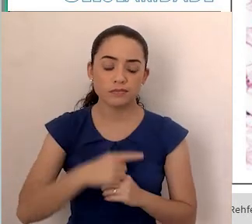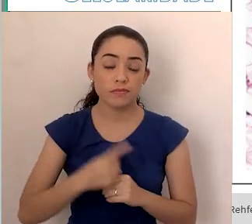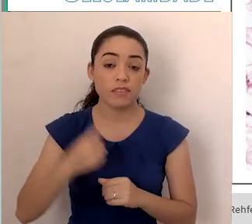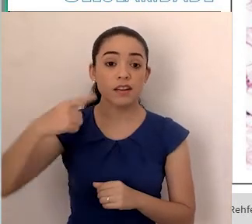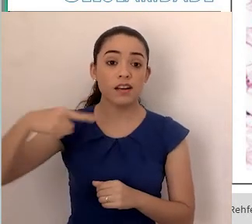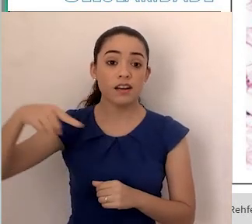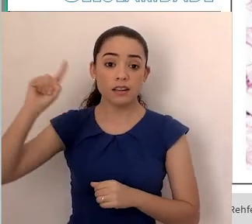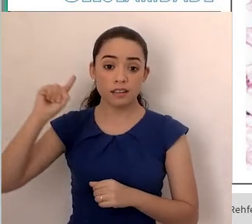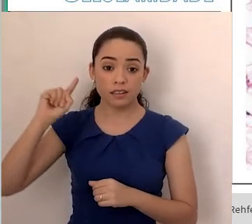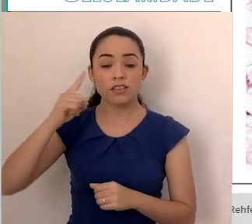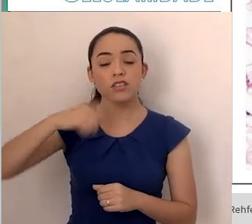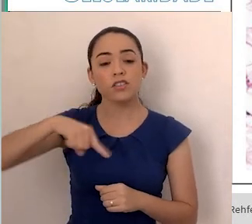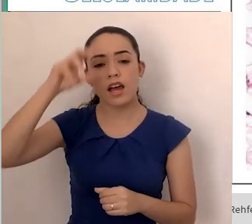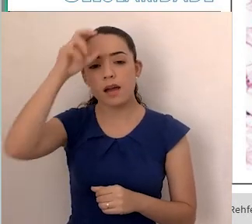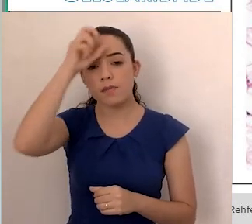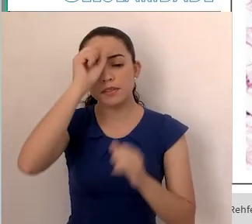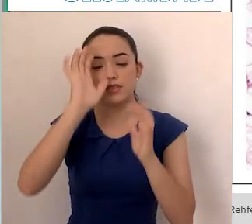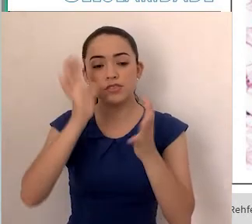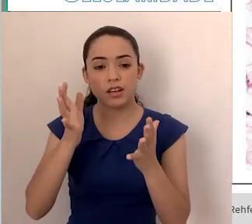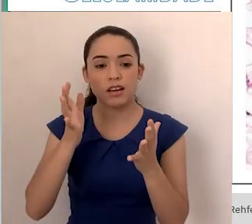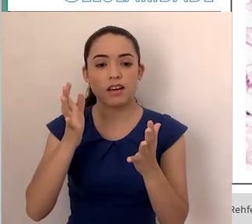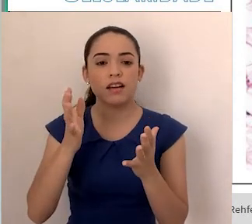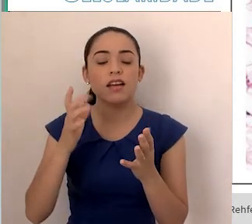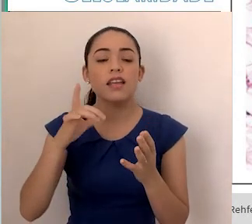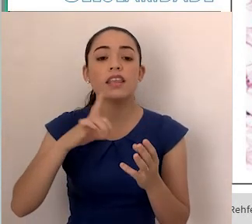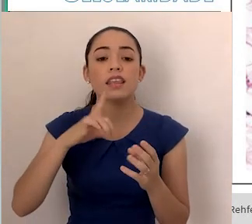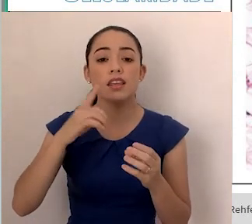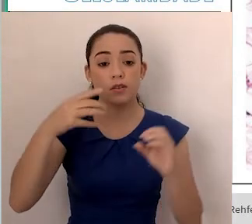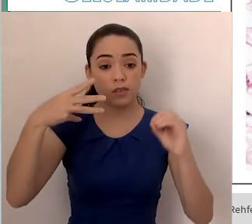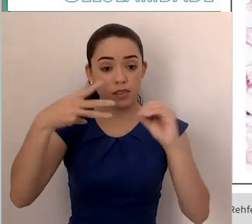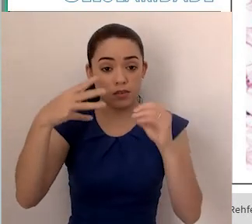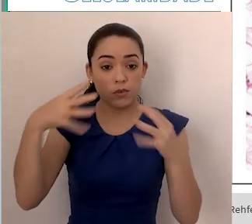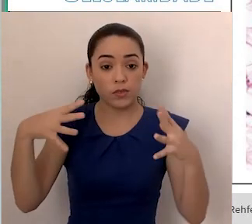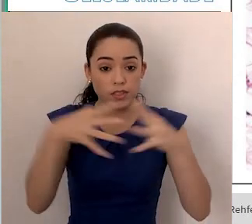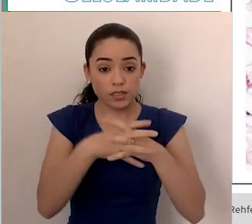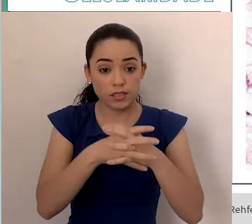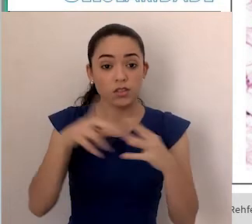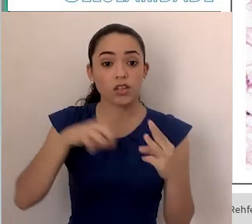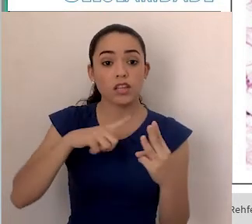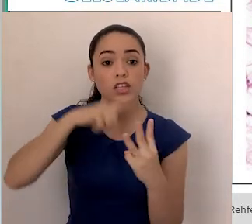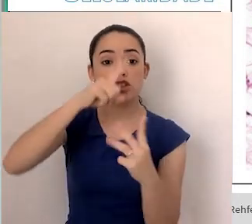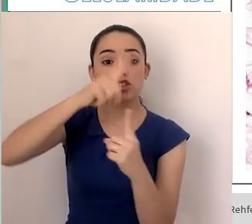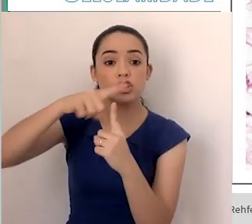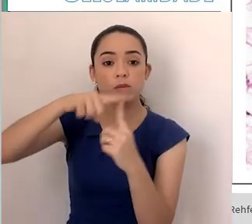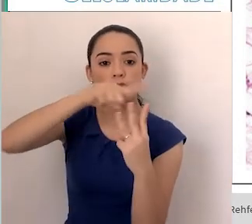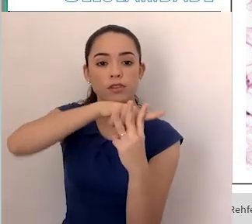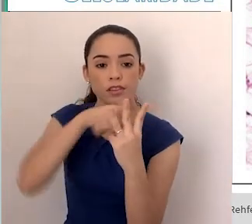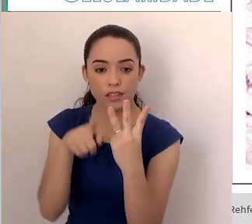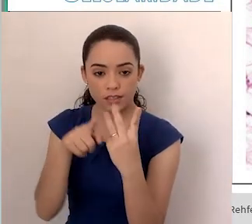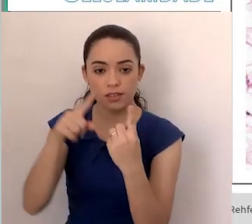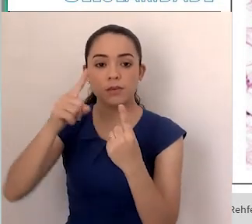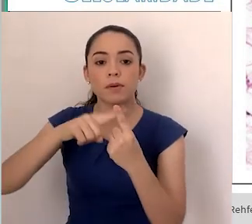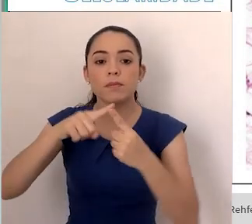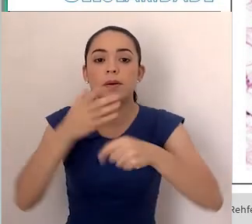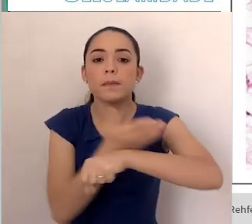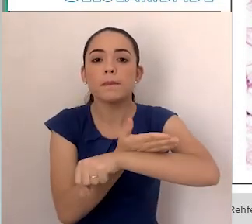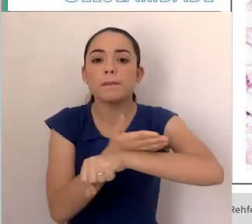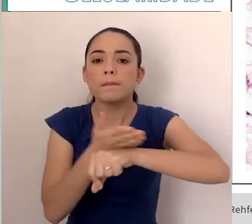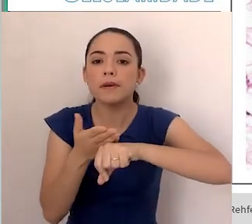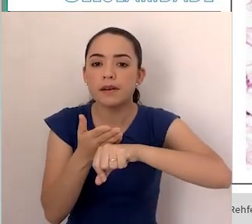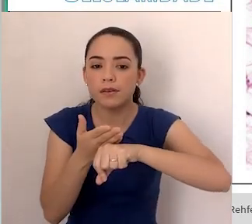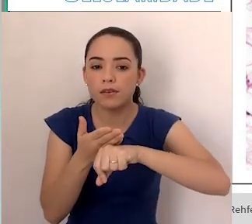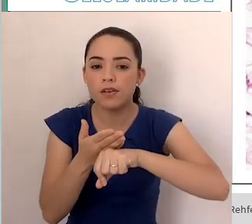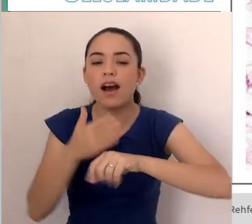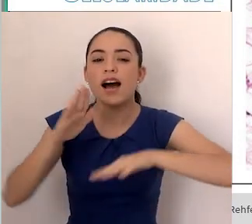Conforme discorrido anteriormente, o tecido adiposo é classificado em 3 tipos diferentes. O tecido adiposo branco é um